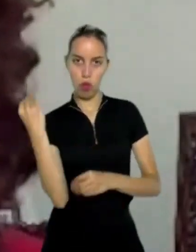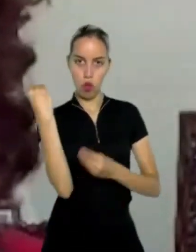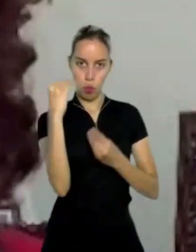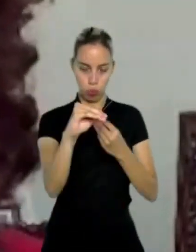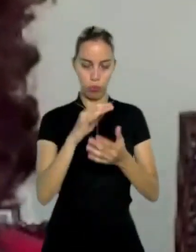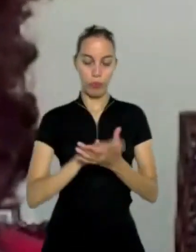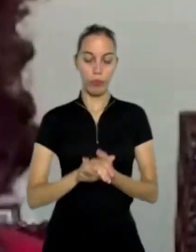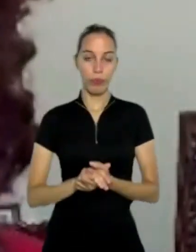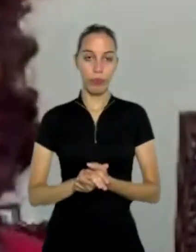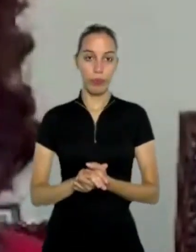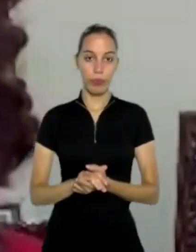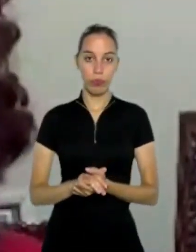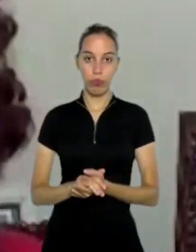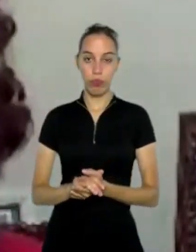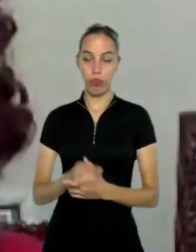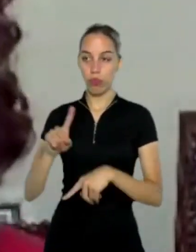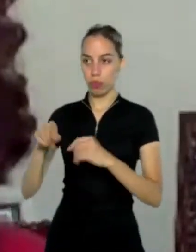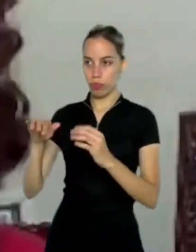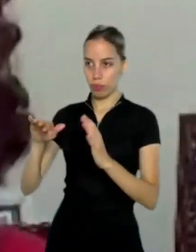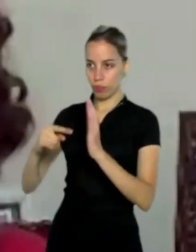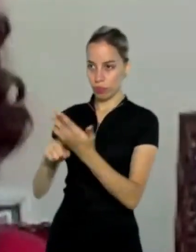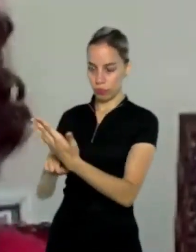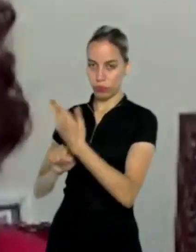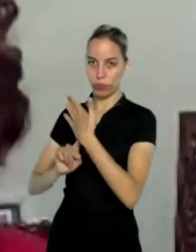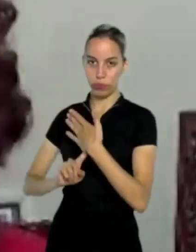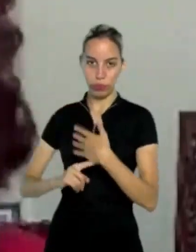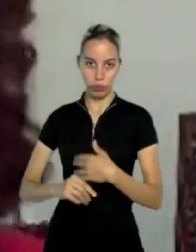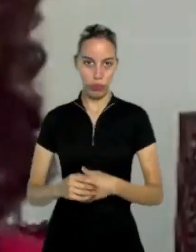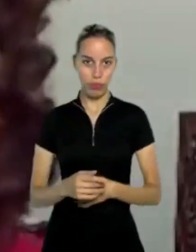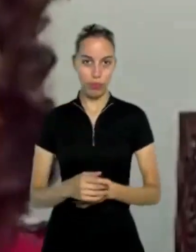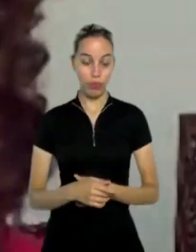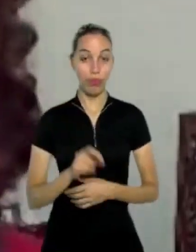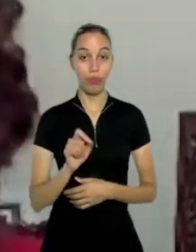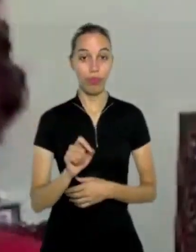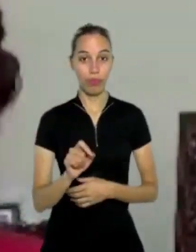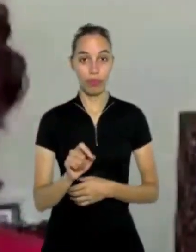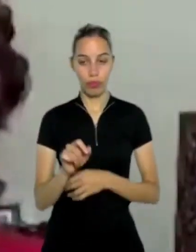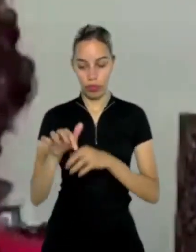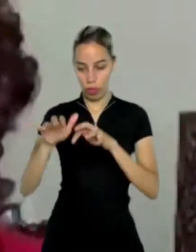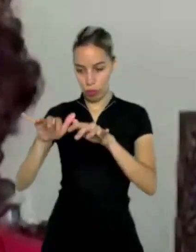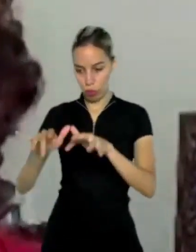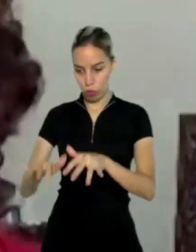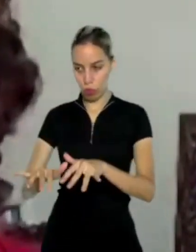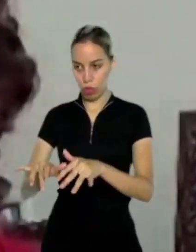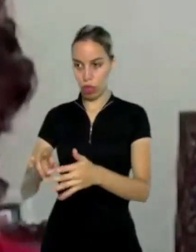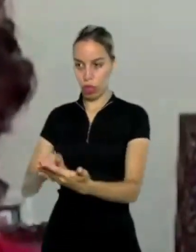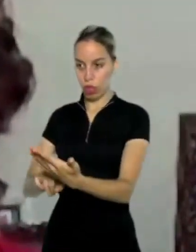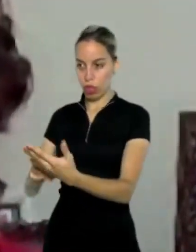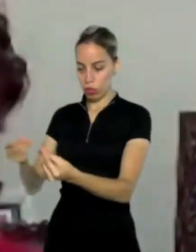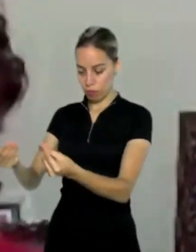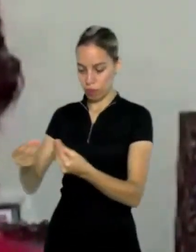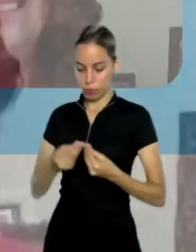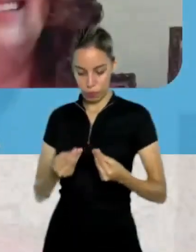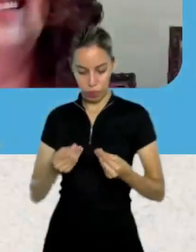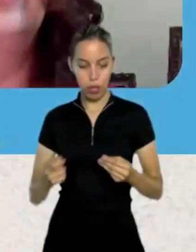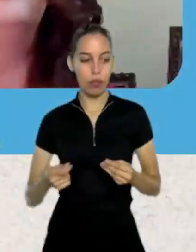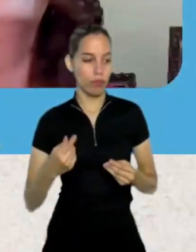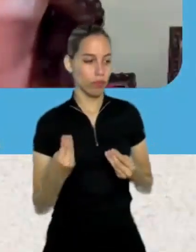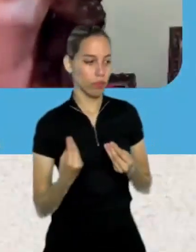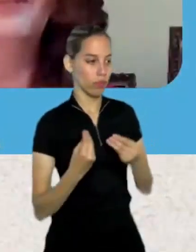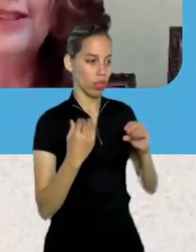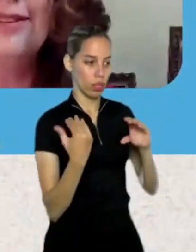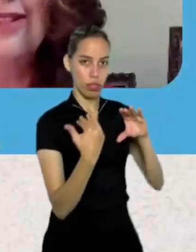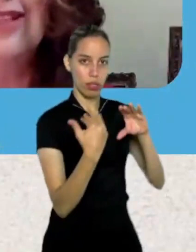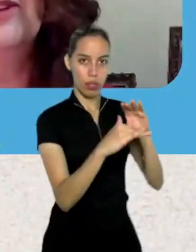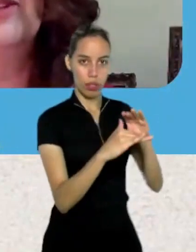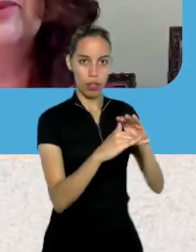mandava para os jornais ou carta ou fax, né? Isso no início dos anos 2000, né? Isso,